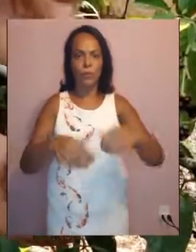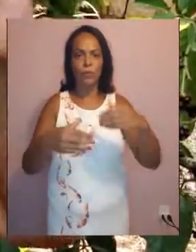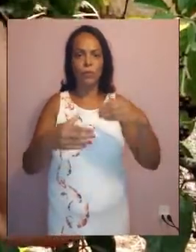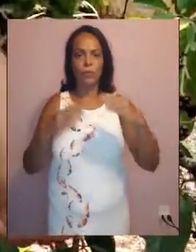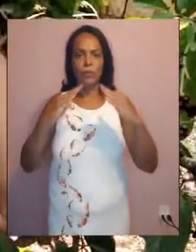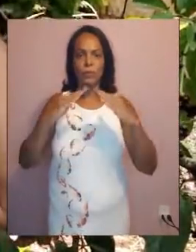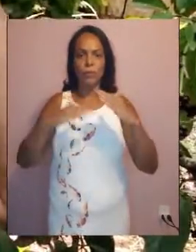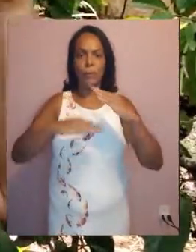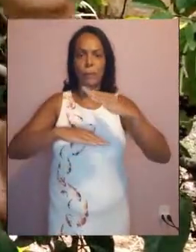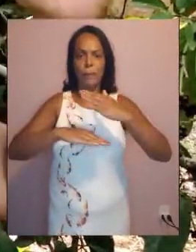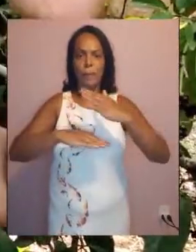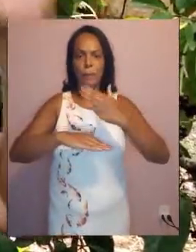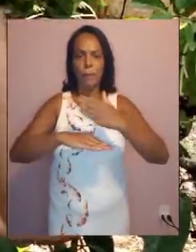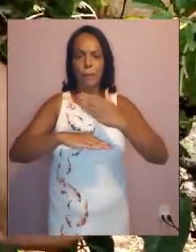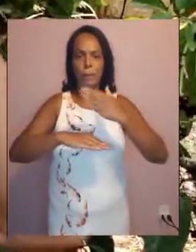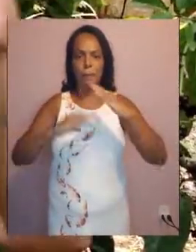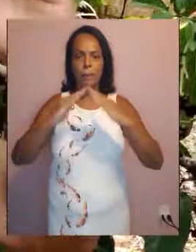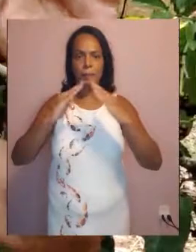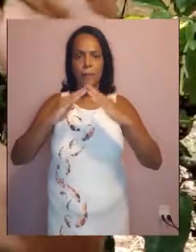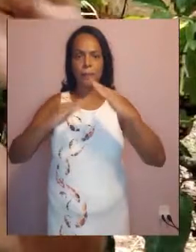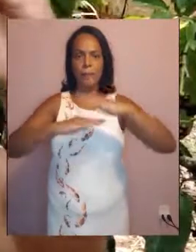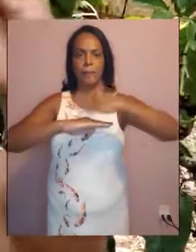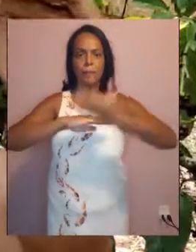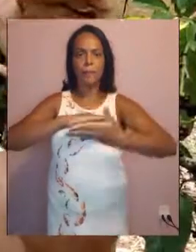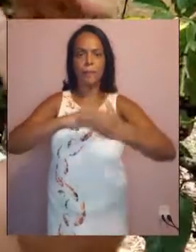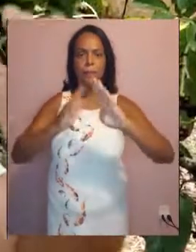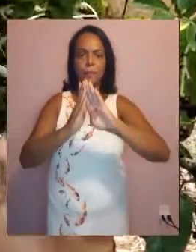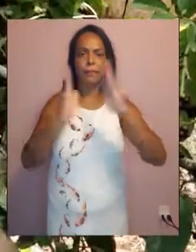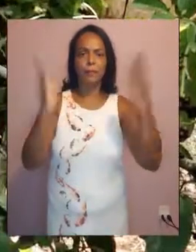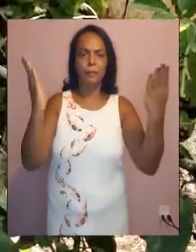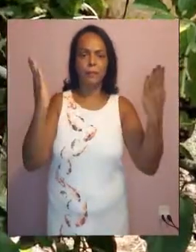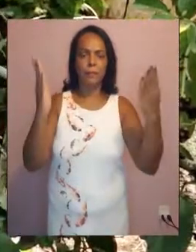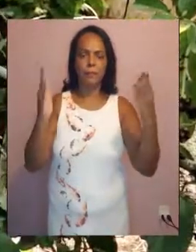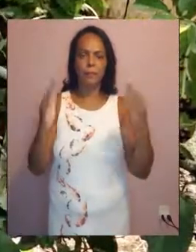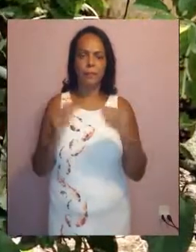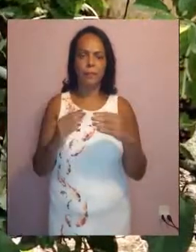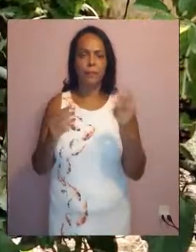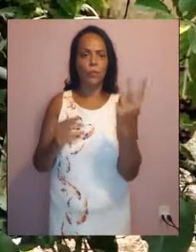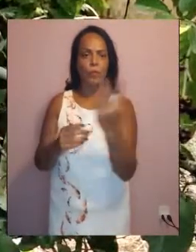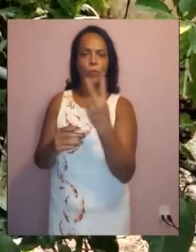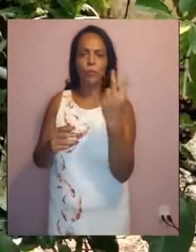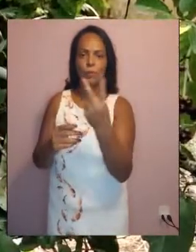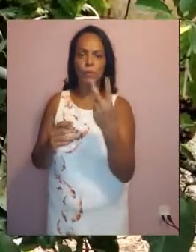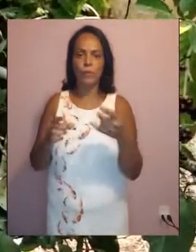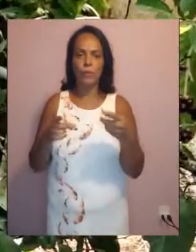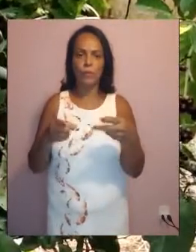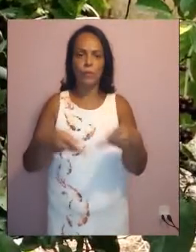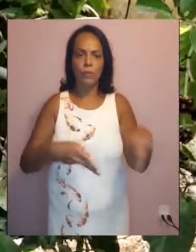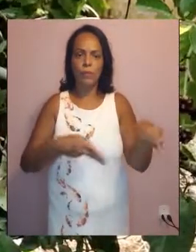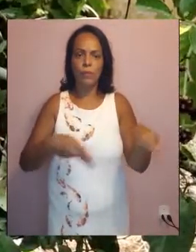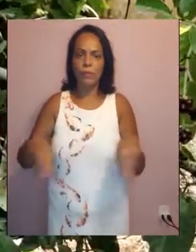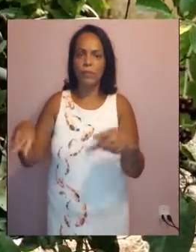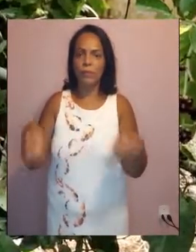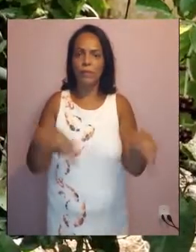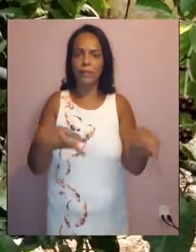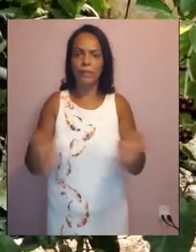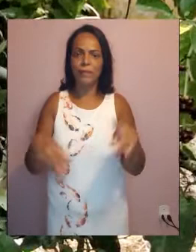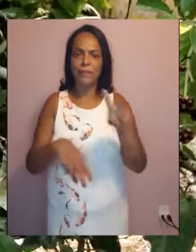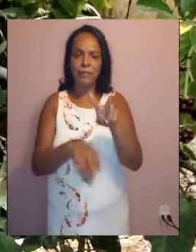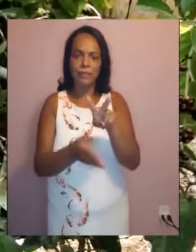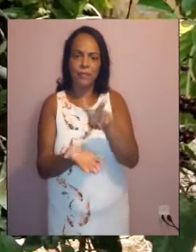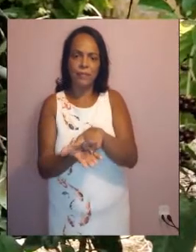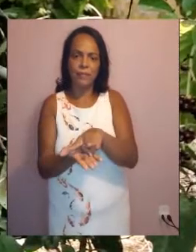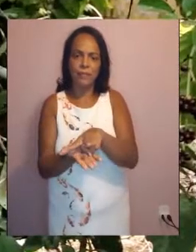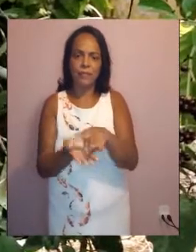Ambos deitados numa rede, né? Isso depois que tomaram o cozimento. Aí aqui e acolá, o